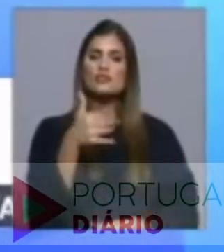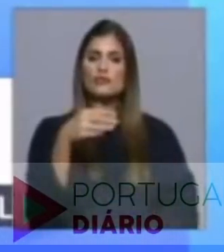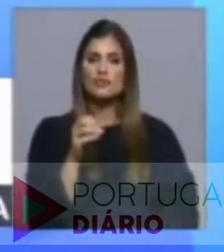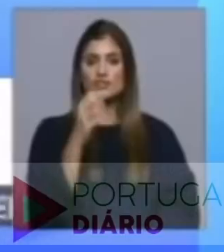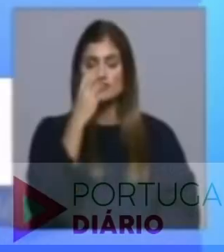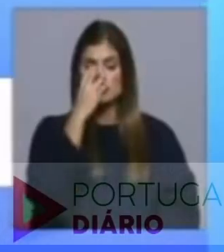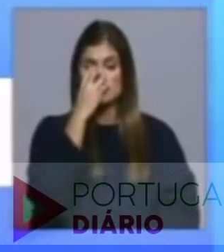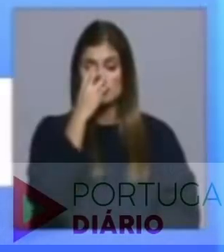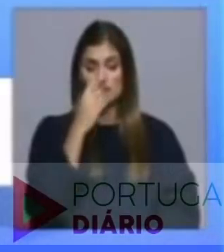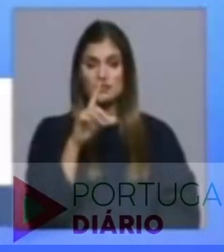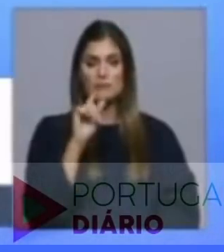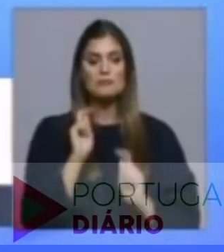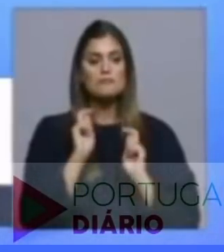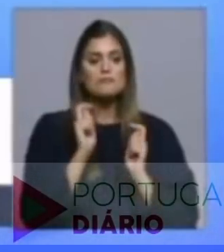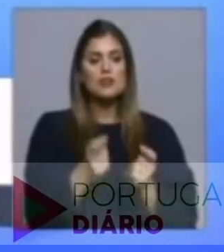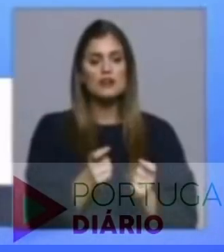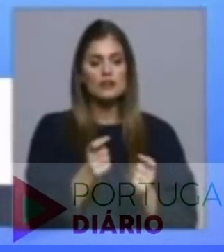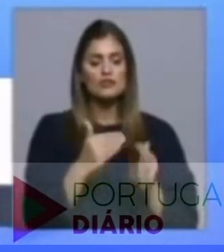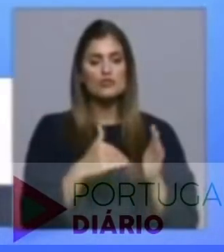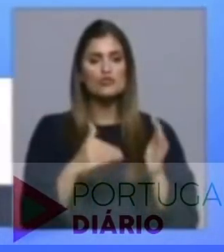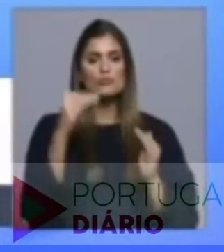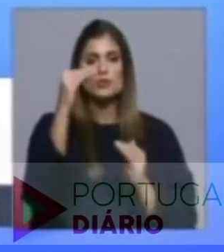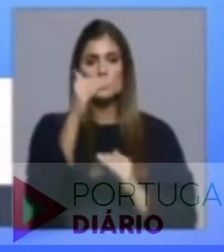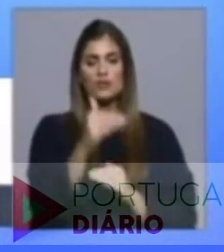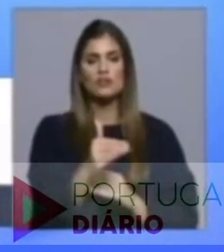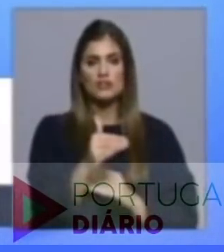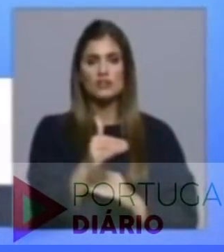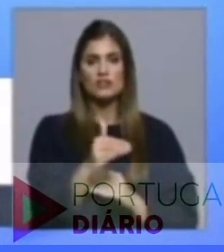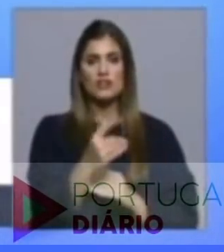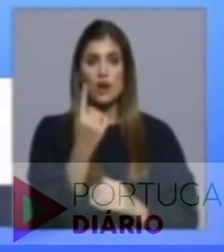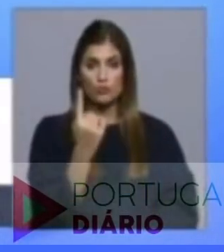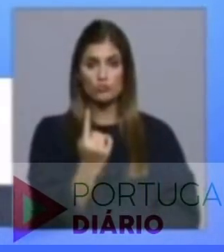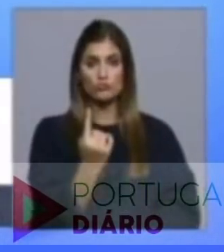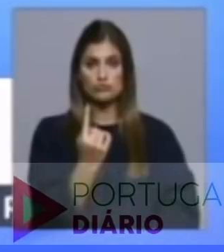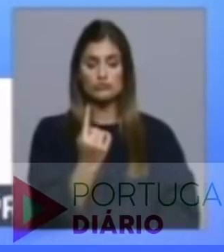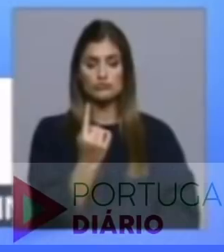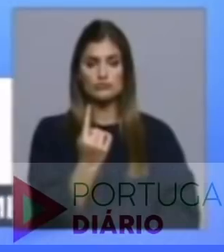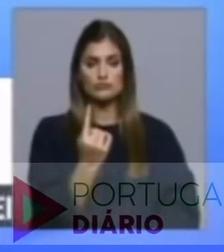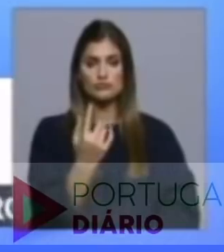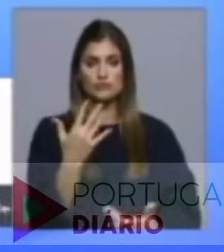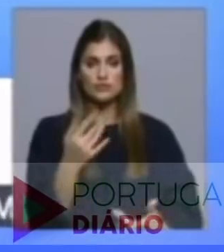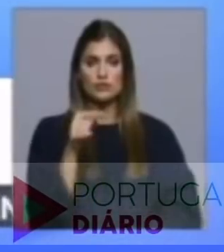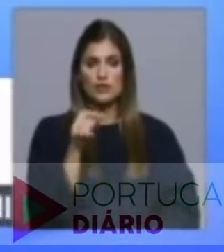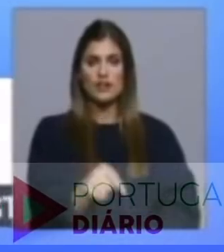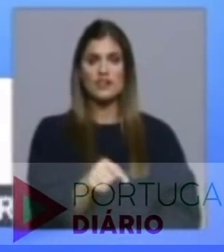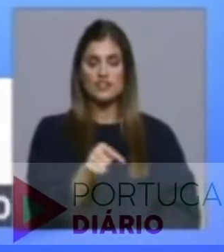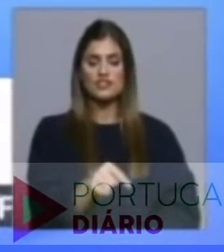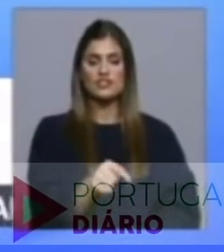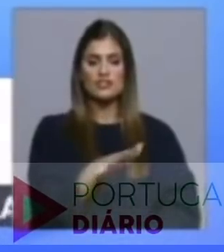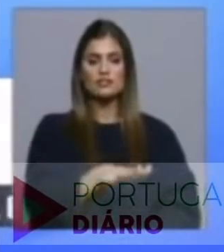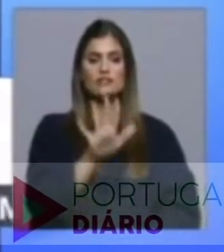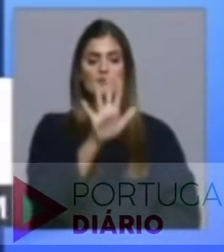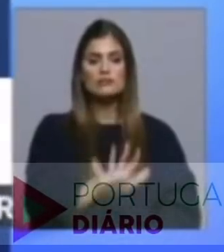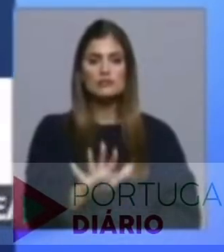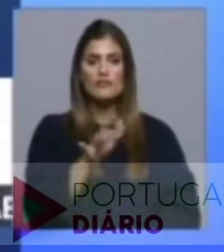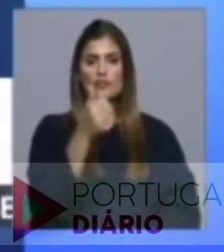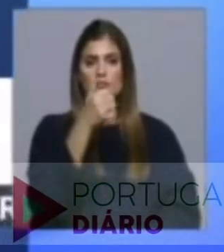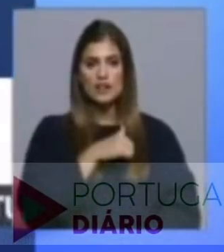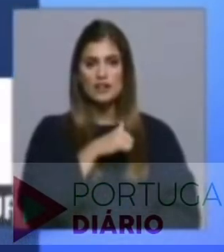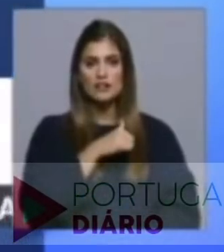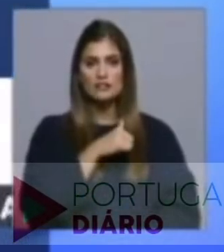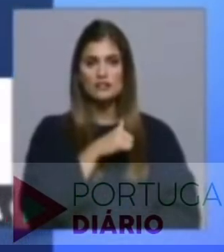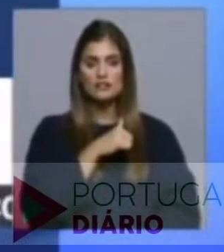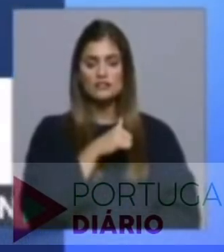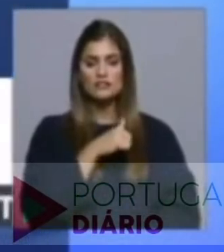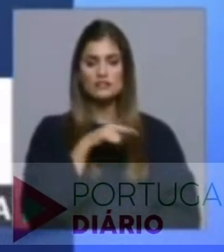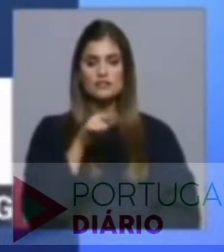um nível de transmissão superior a 1, e então entramos nesta zona vermelha que